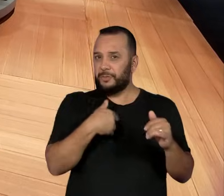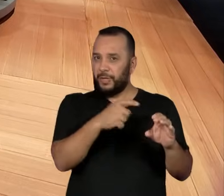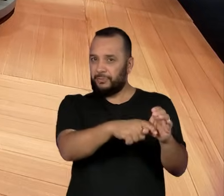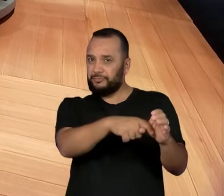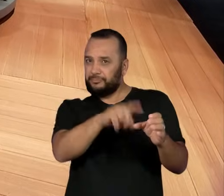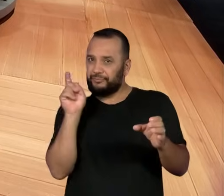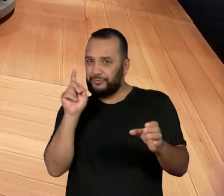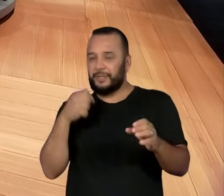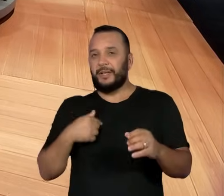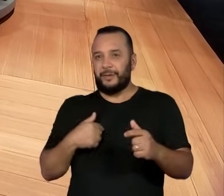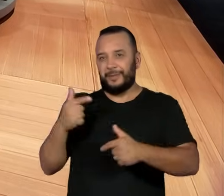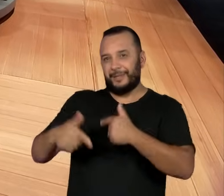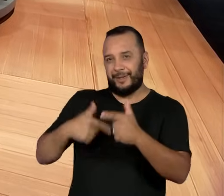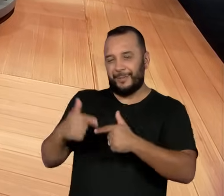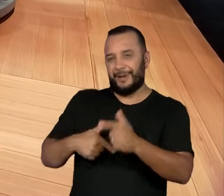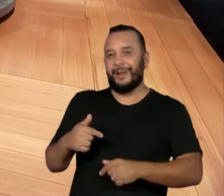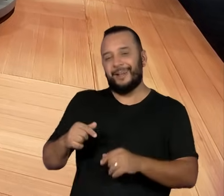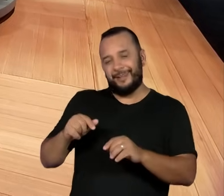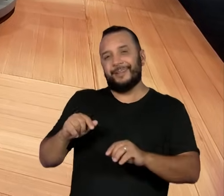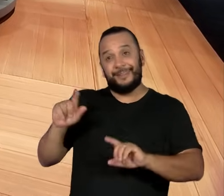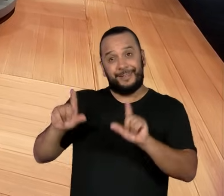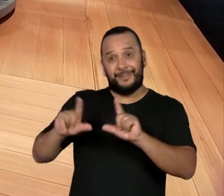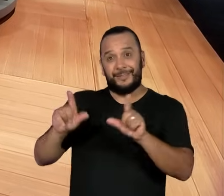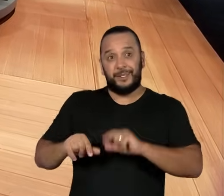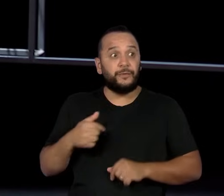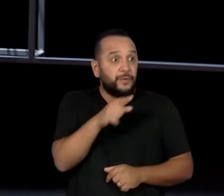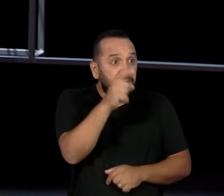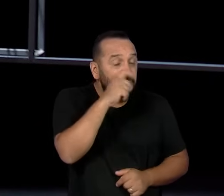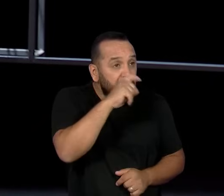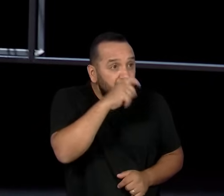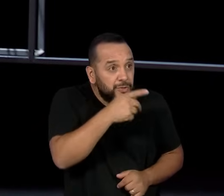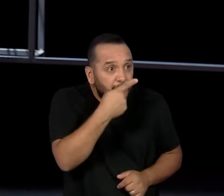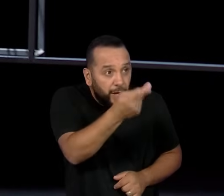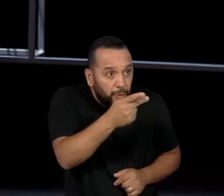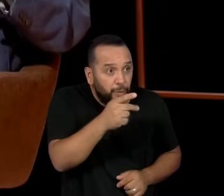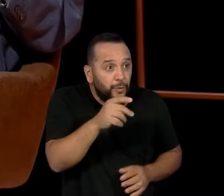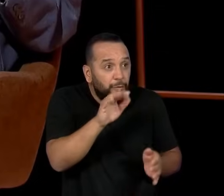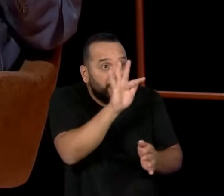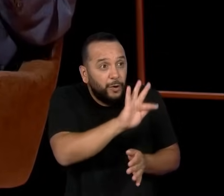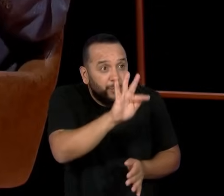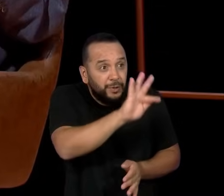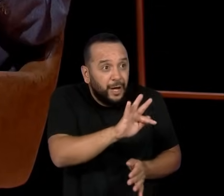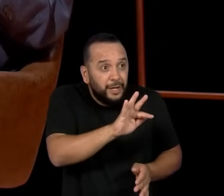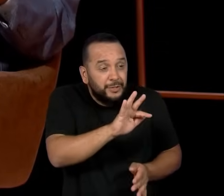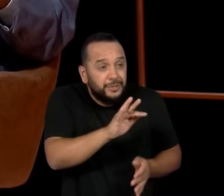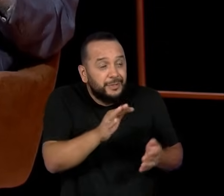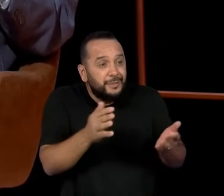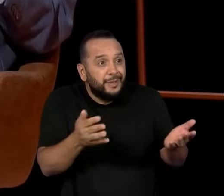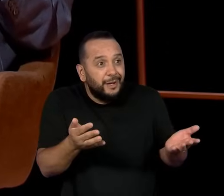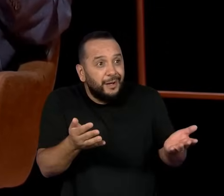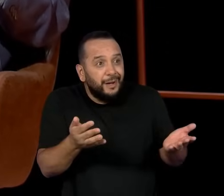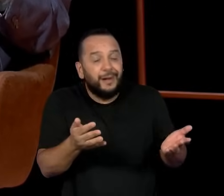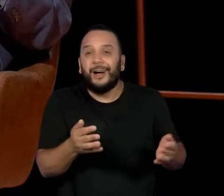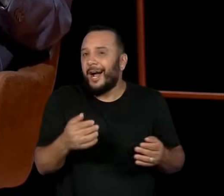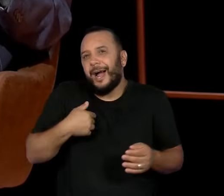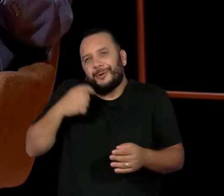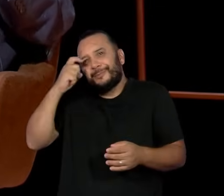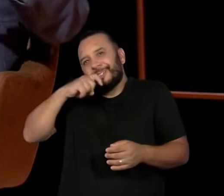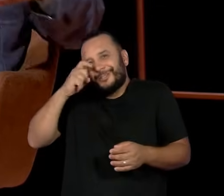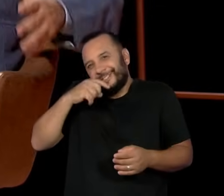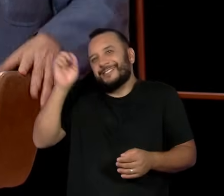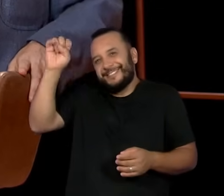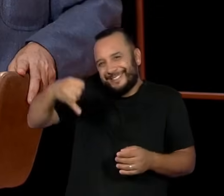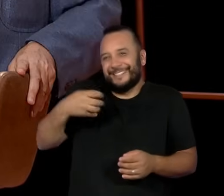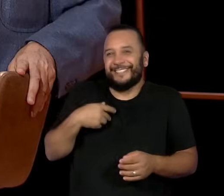era para televisão. Mentiu para o papai. Mentir para o meu pai. Mas mentir para o bem é uma coisa saudável,